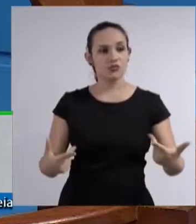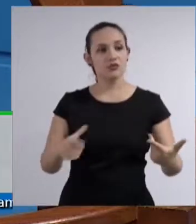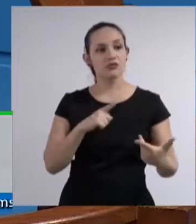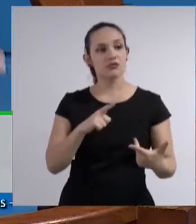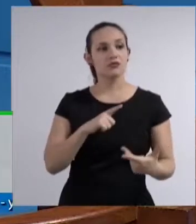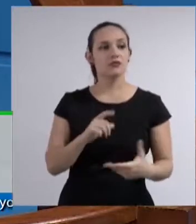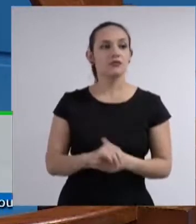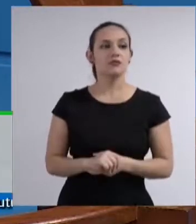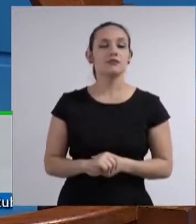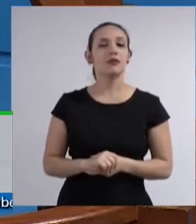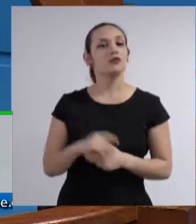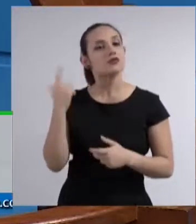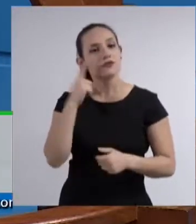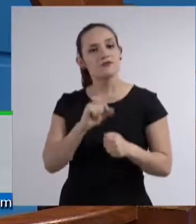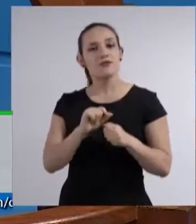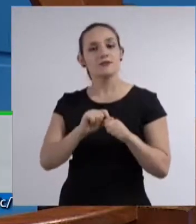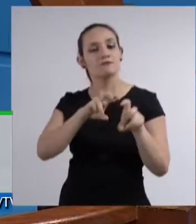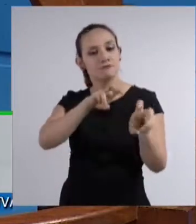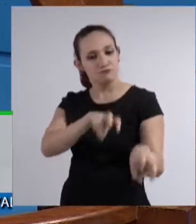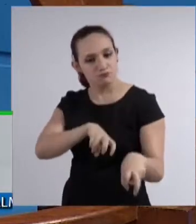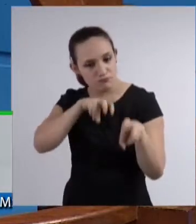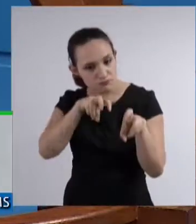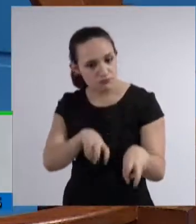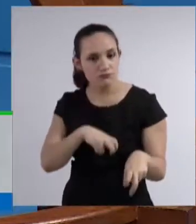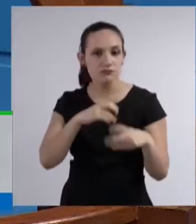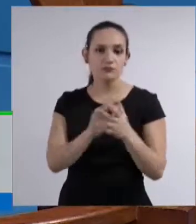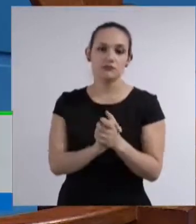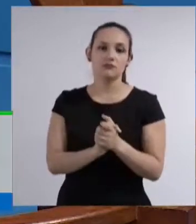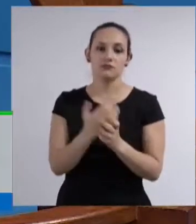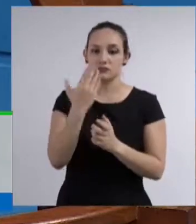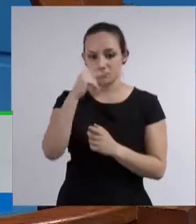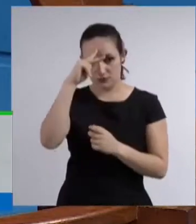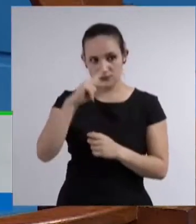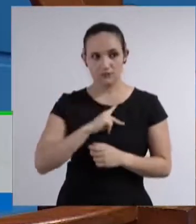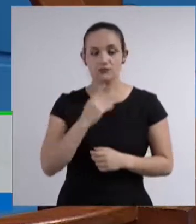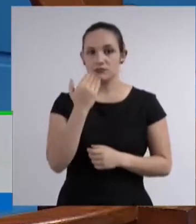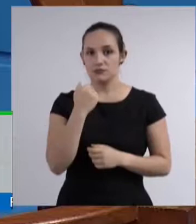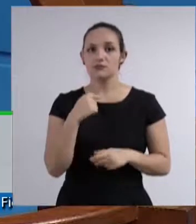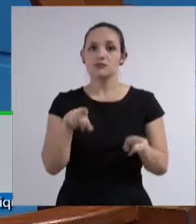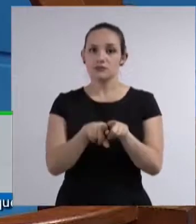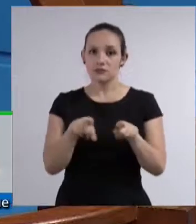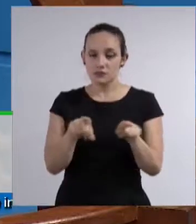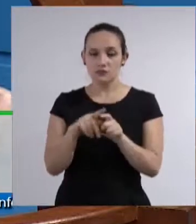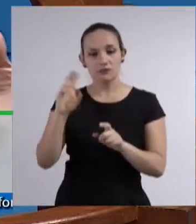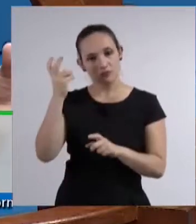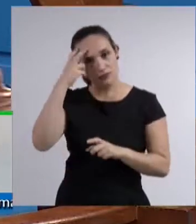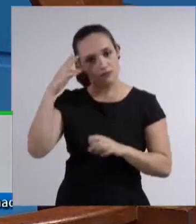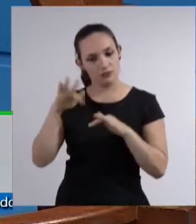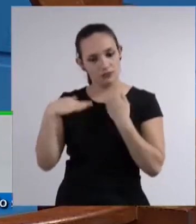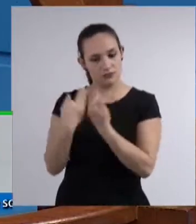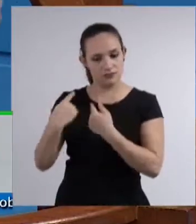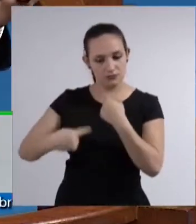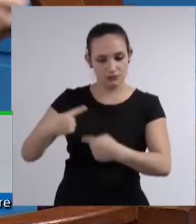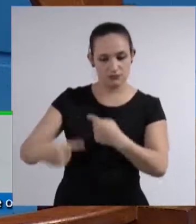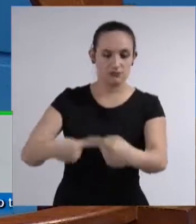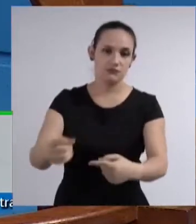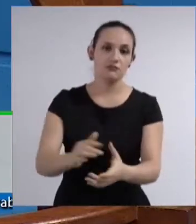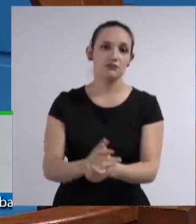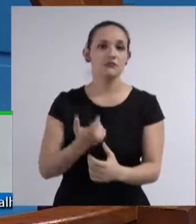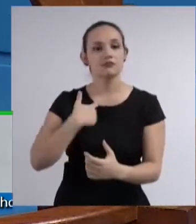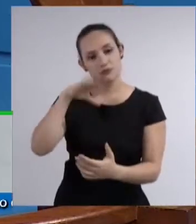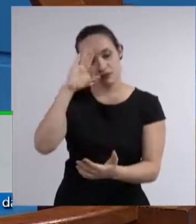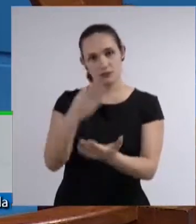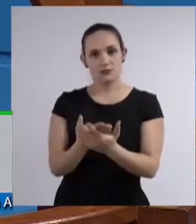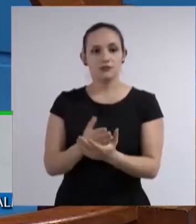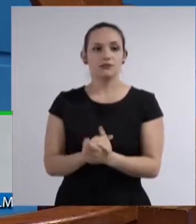terra para produzir, para buscar sua autossustentabilidade, reproduzir sua cultura. Então, eu acredito que essa